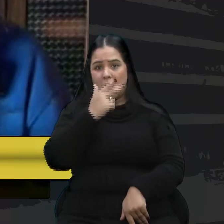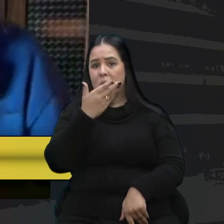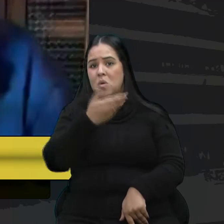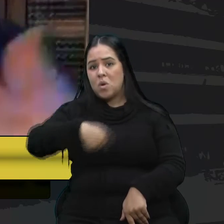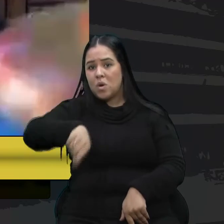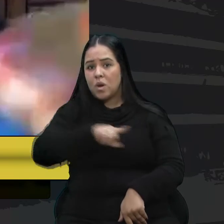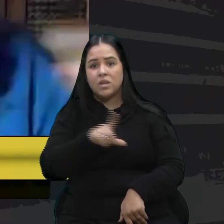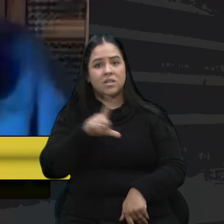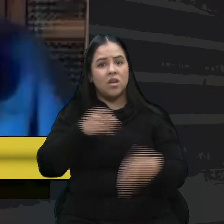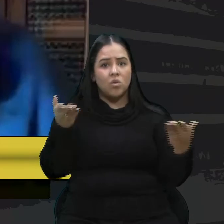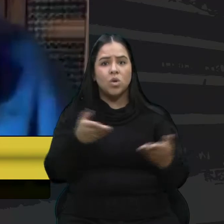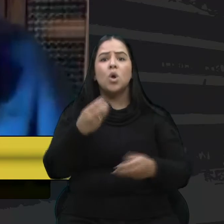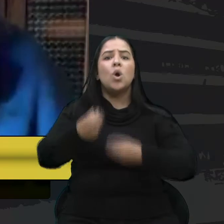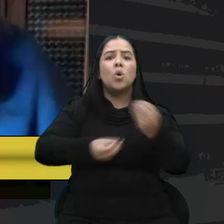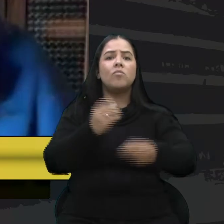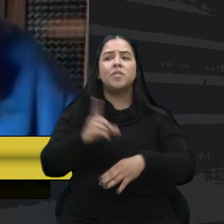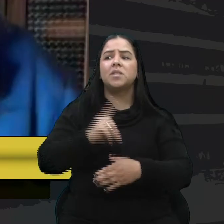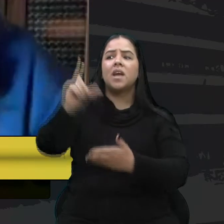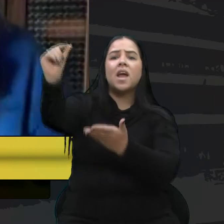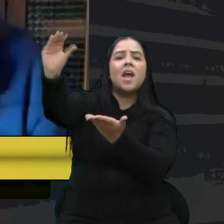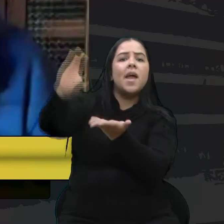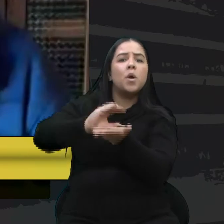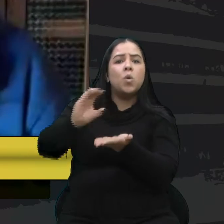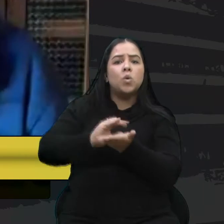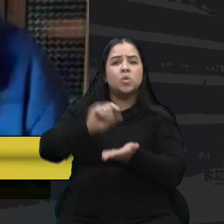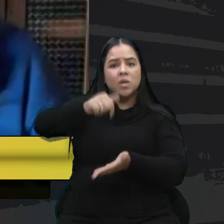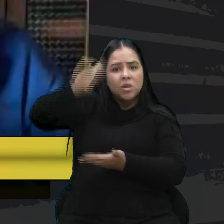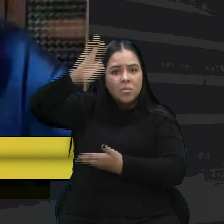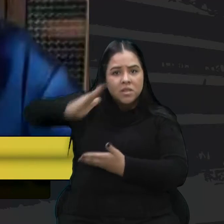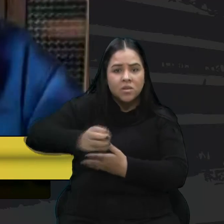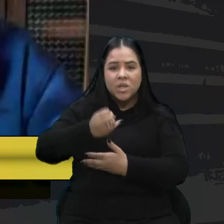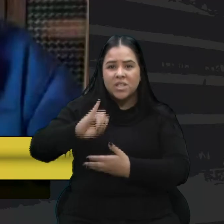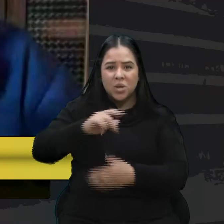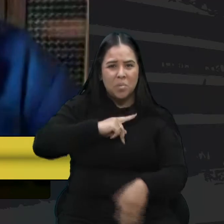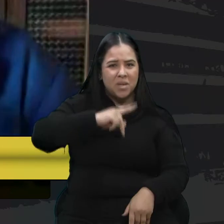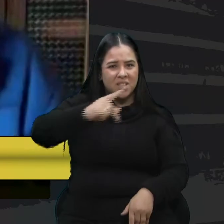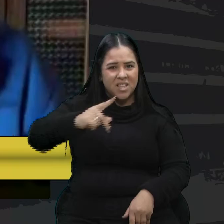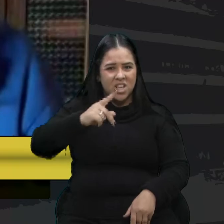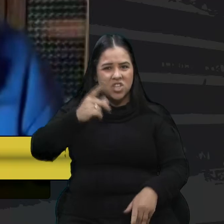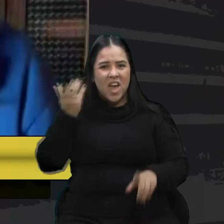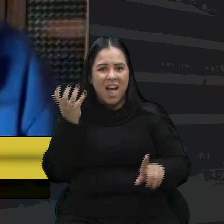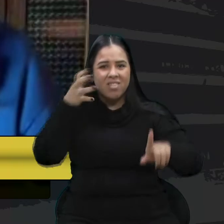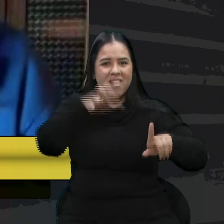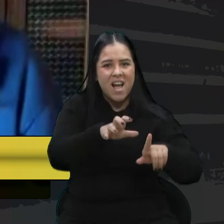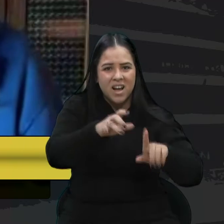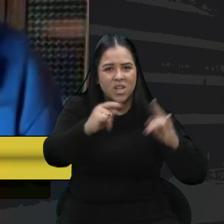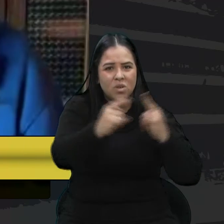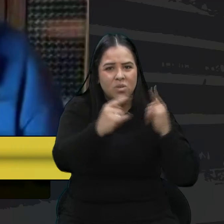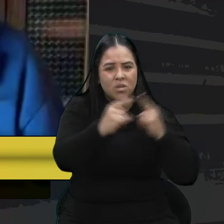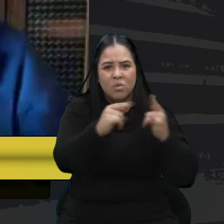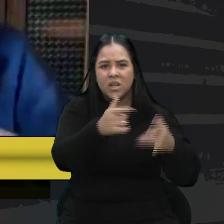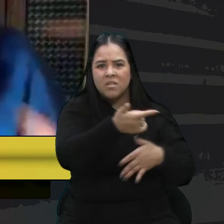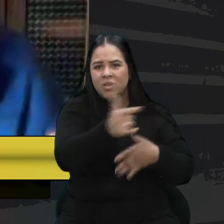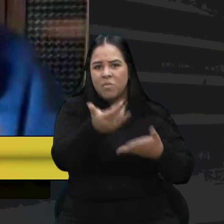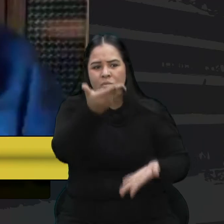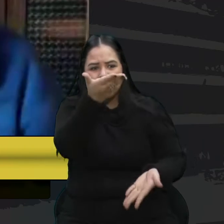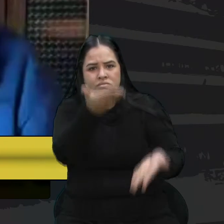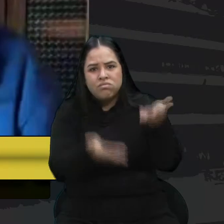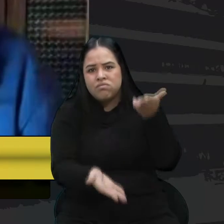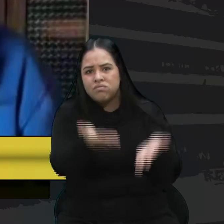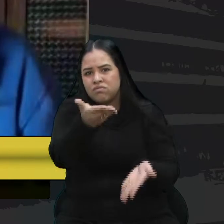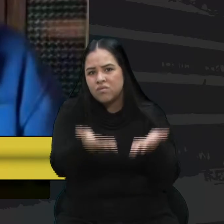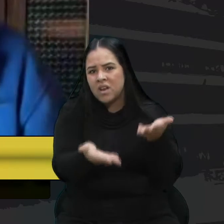quem vai querer investir no Brasil se o presidente da República ataca as próprias instituições e coloca uma instabilidade constante no